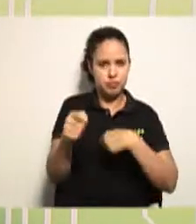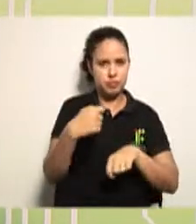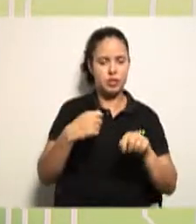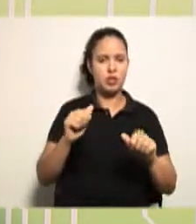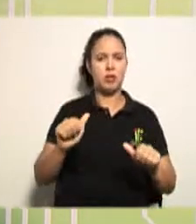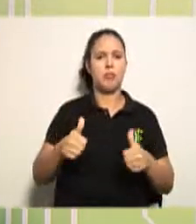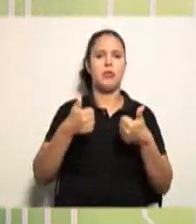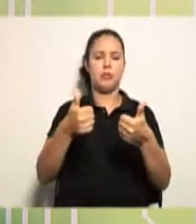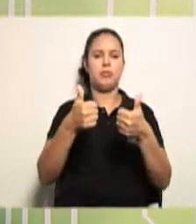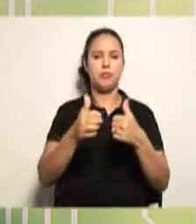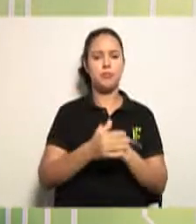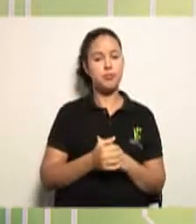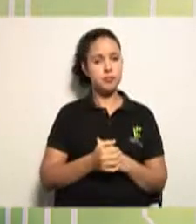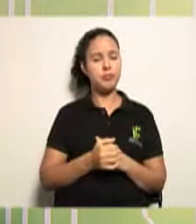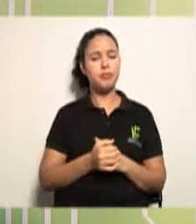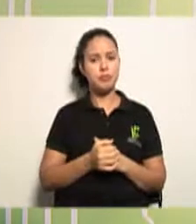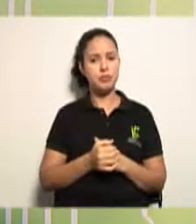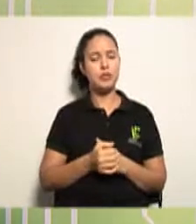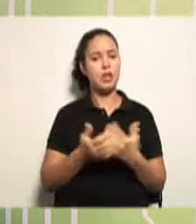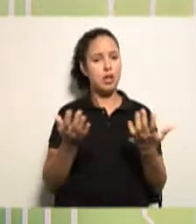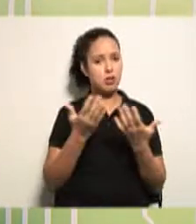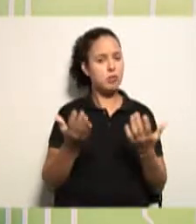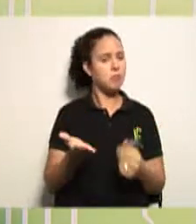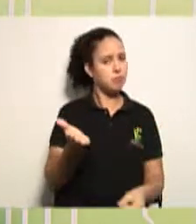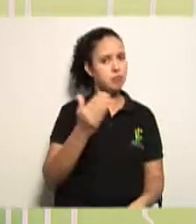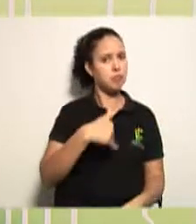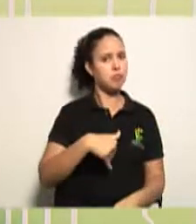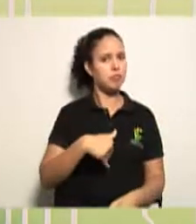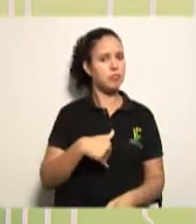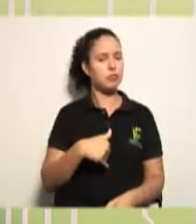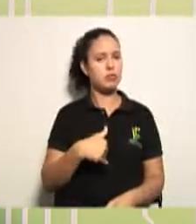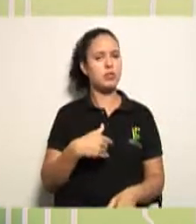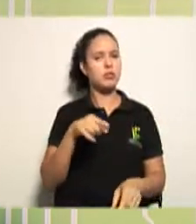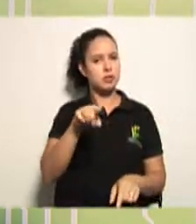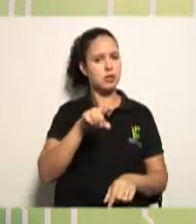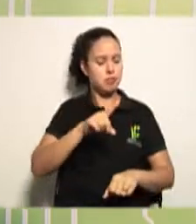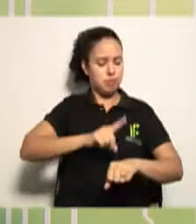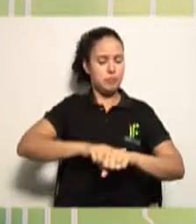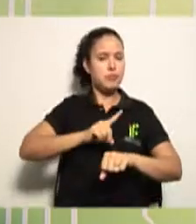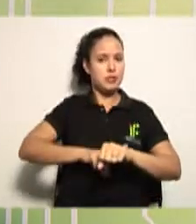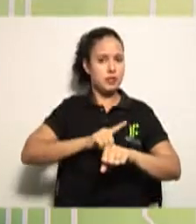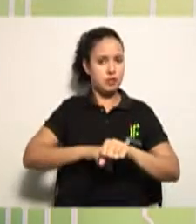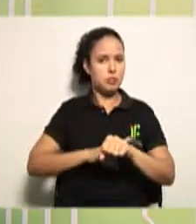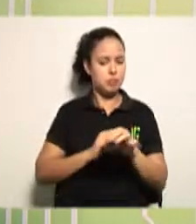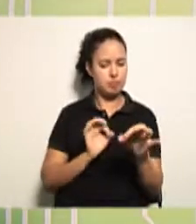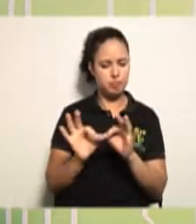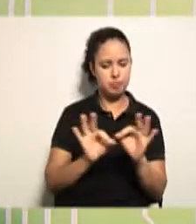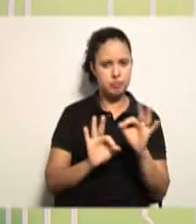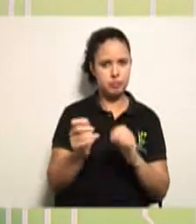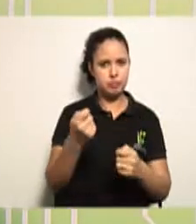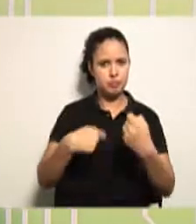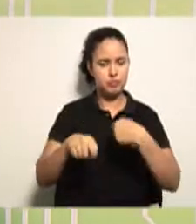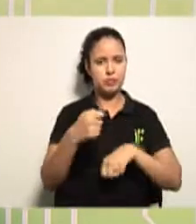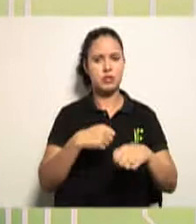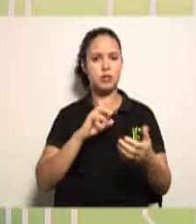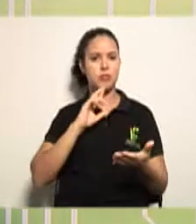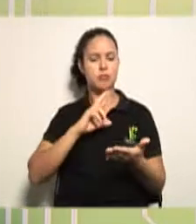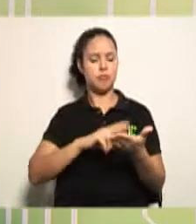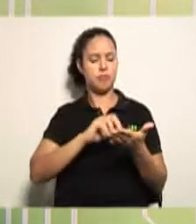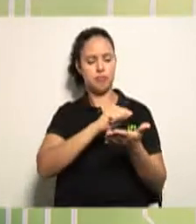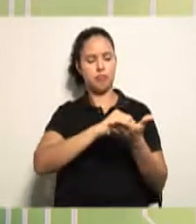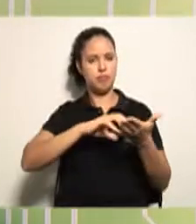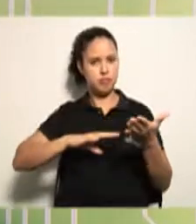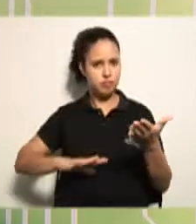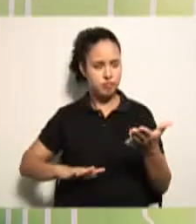quero dar uma chamadinha para a nossa disciplina. Você vai ter que administrar o seu tempo para fazer as atividades das suas